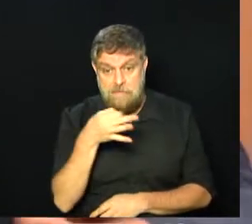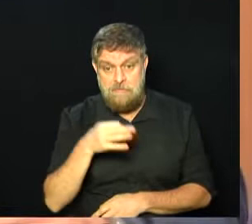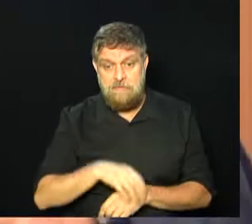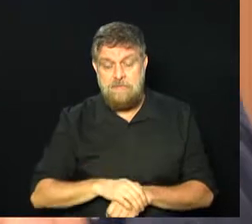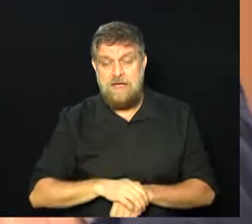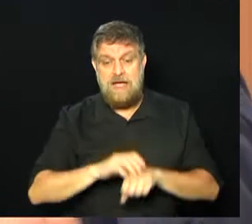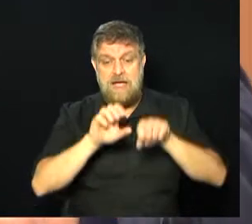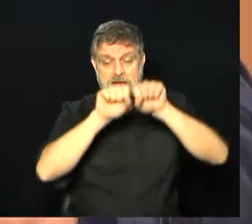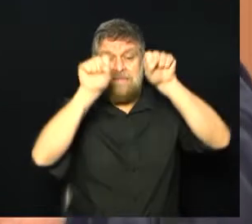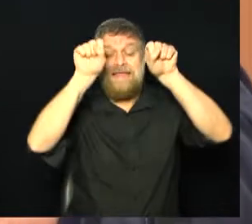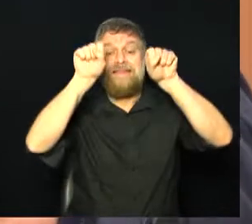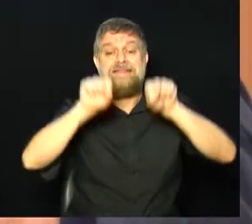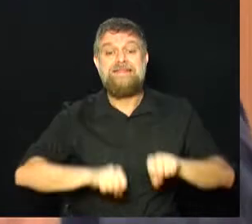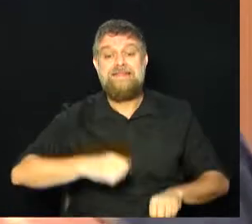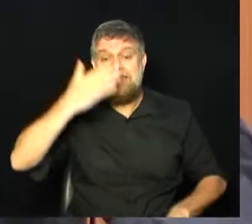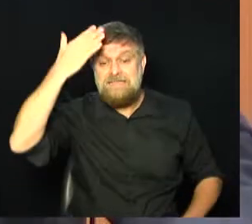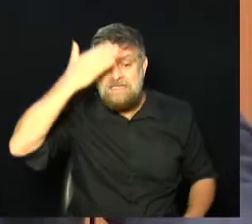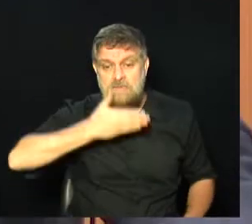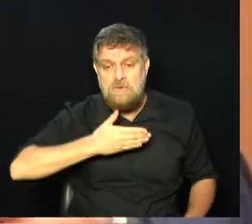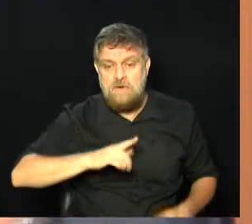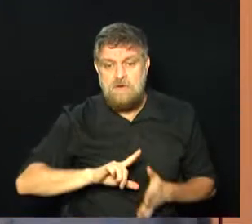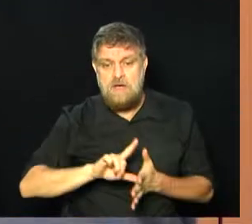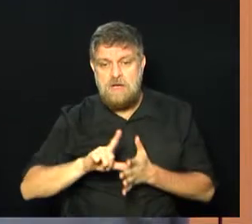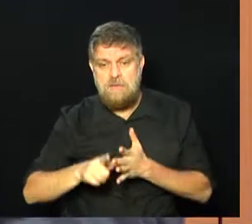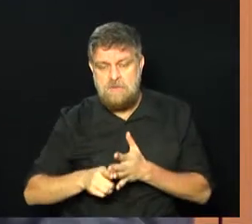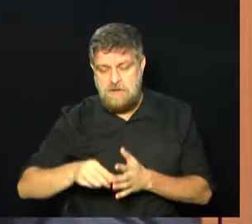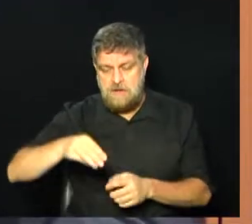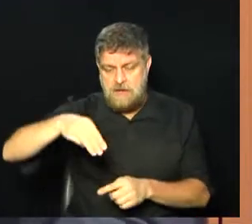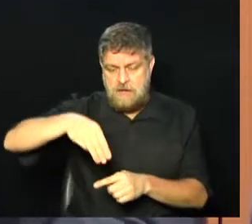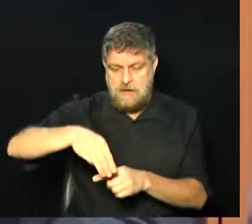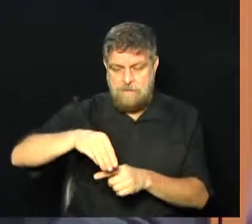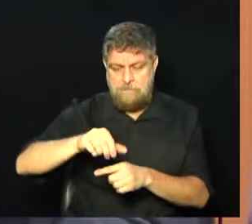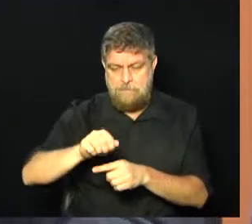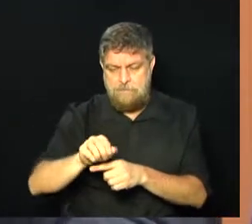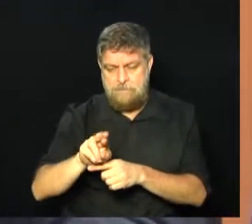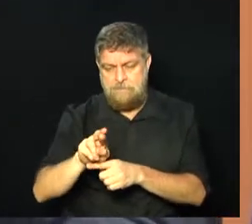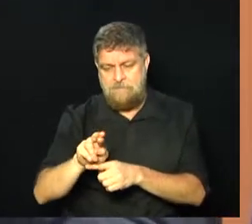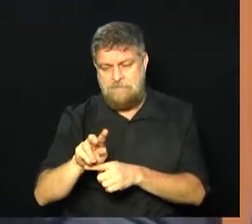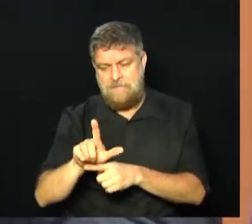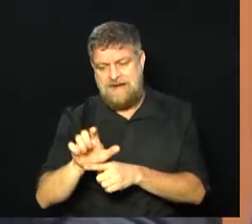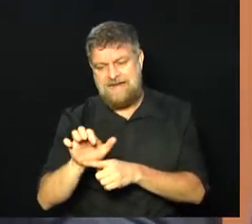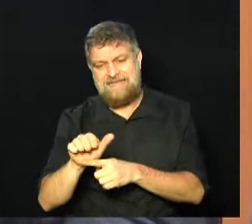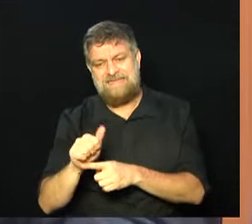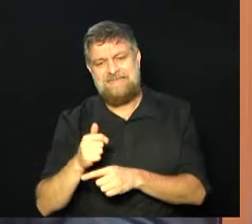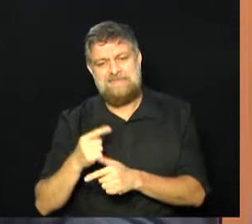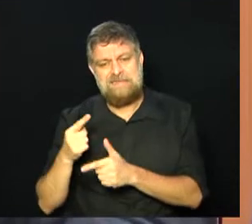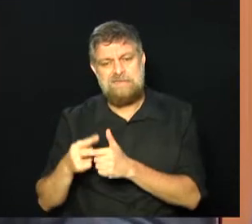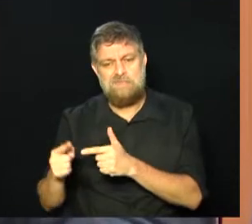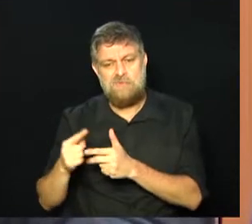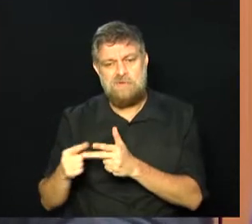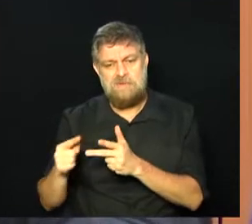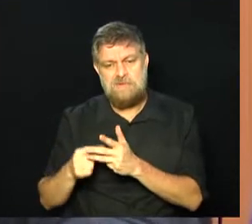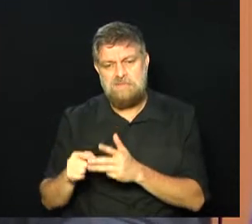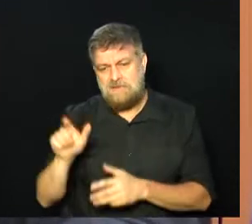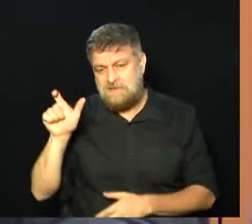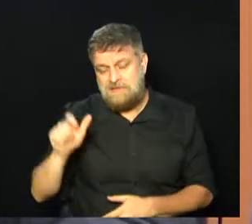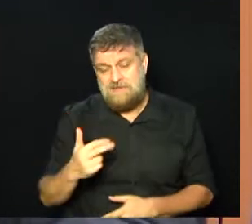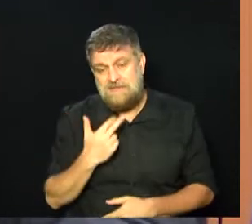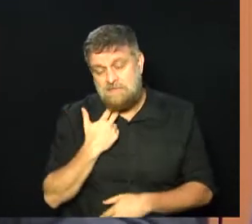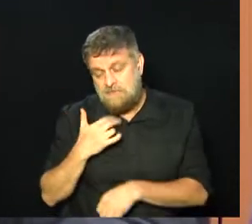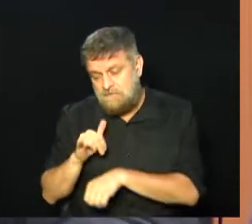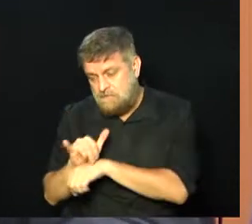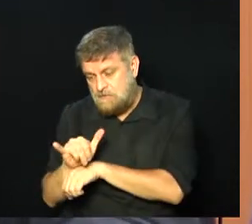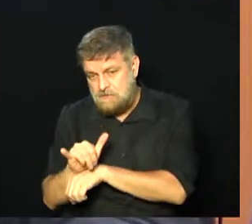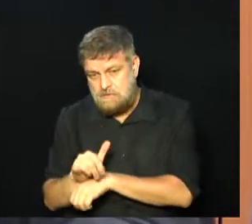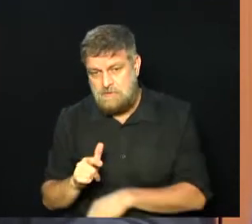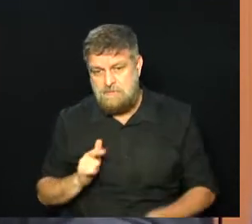testemunho, e a Marlene, que viria aqui, ela teve um probleminha e não se fará presente, mas talvez